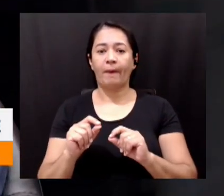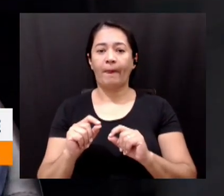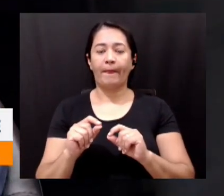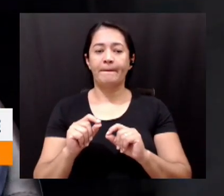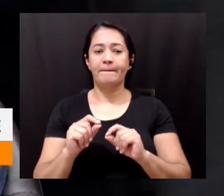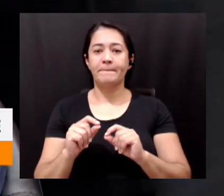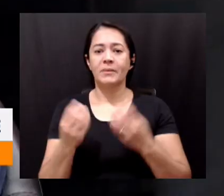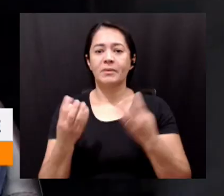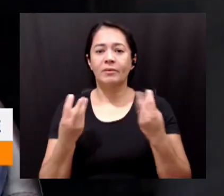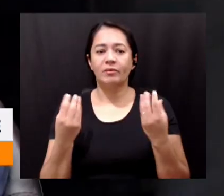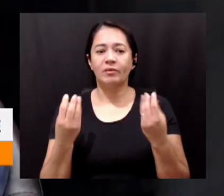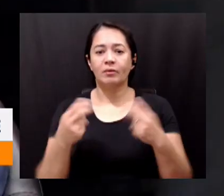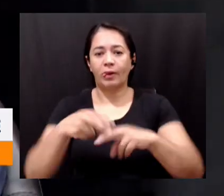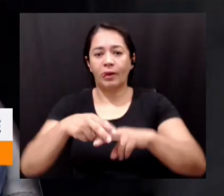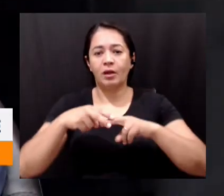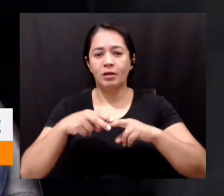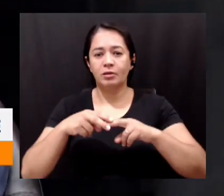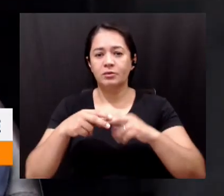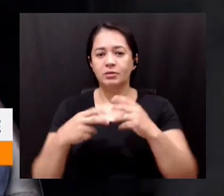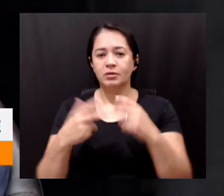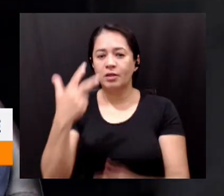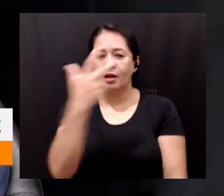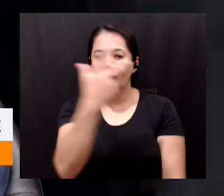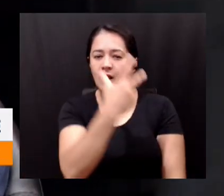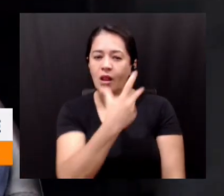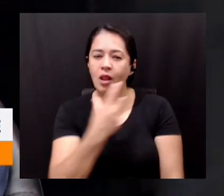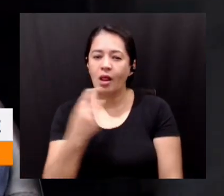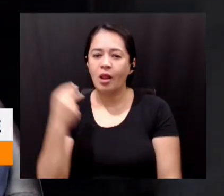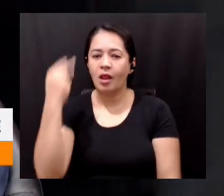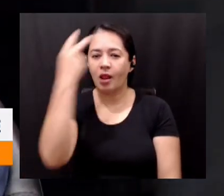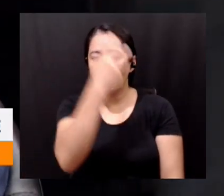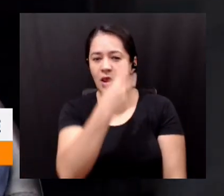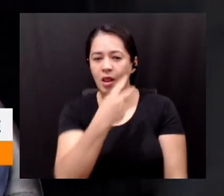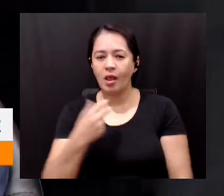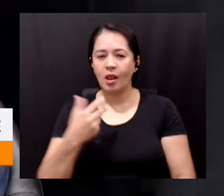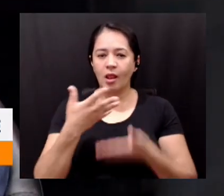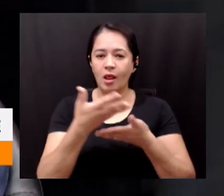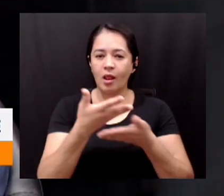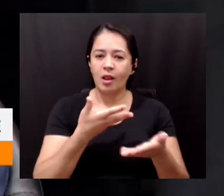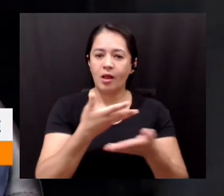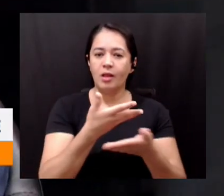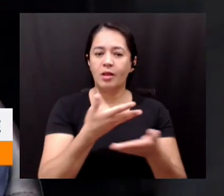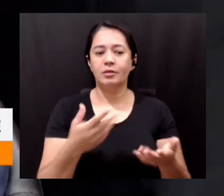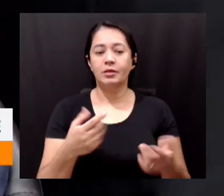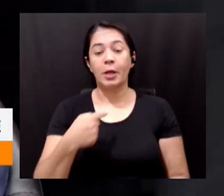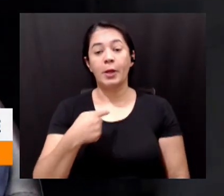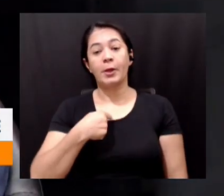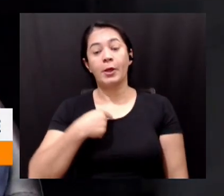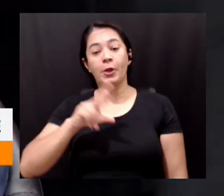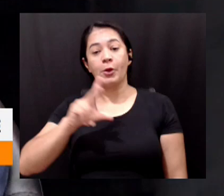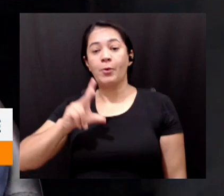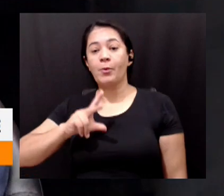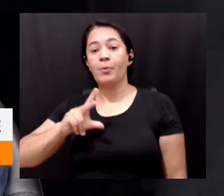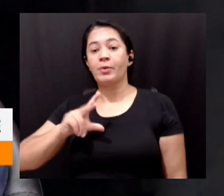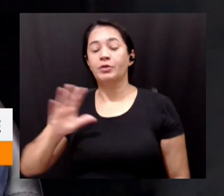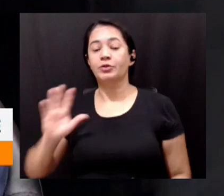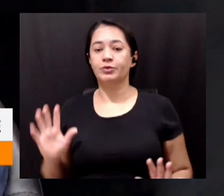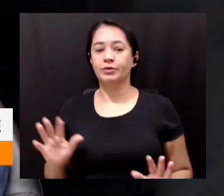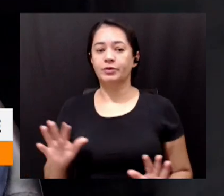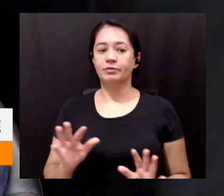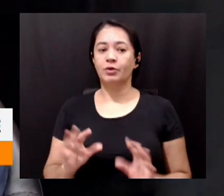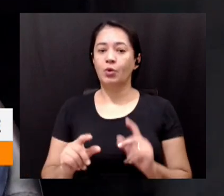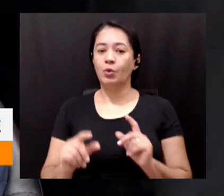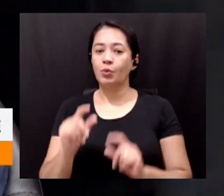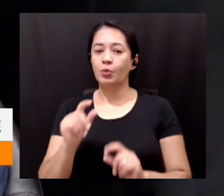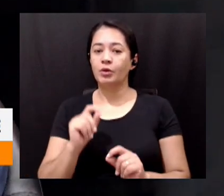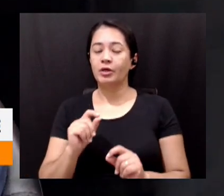magia, vamos dizer assim, de estar ali envolvido naquela situação. Eu, particularmente, vejo que é uma situação muito